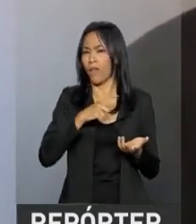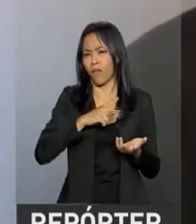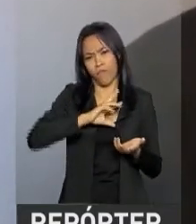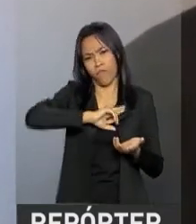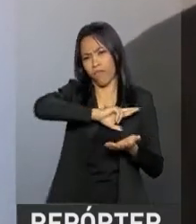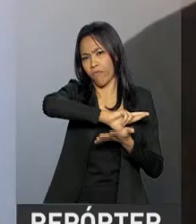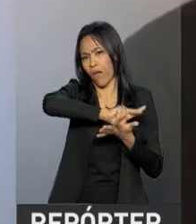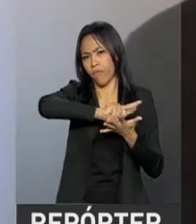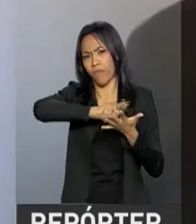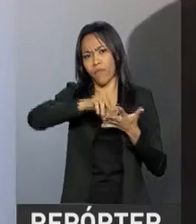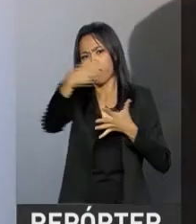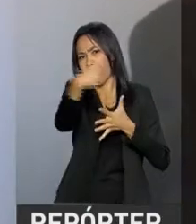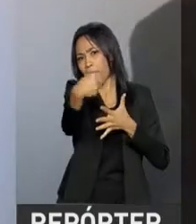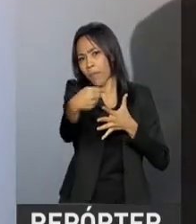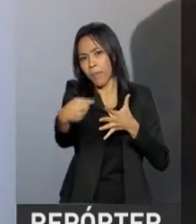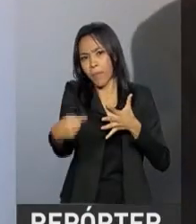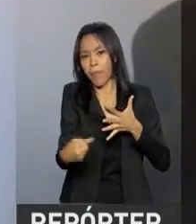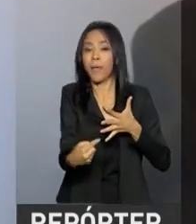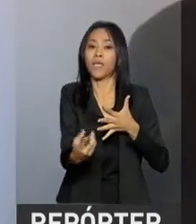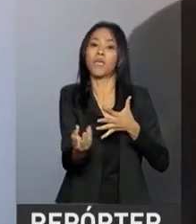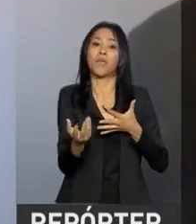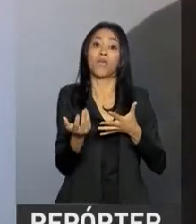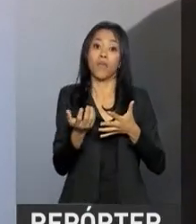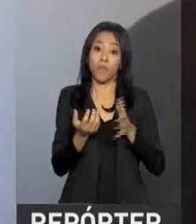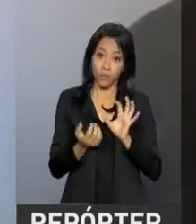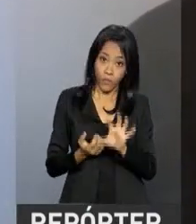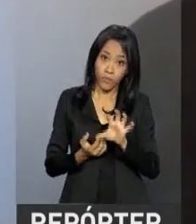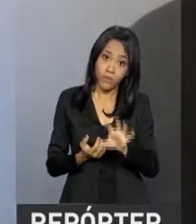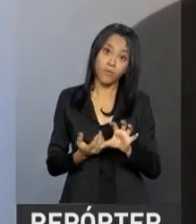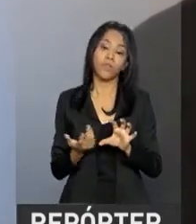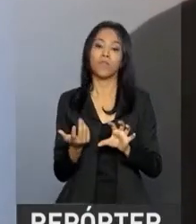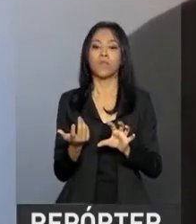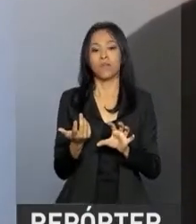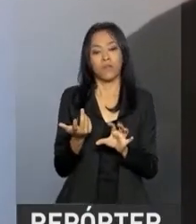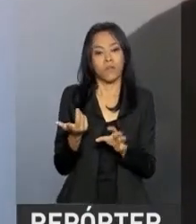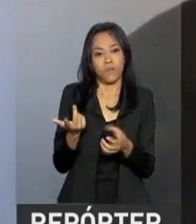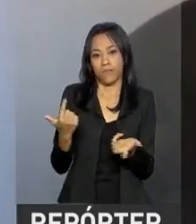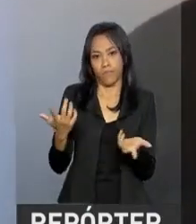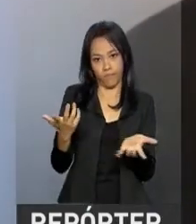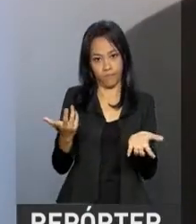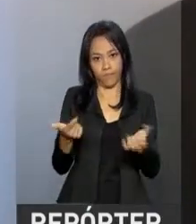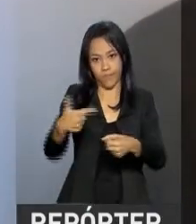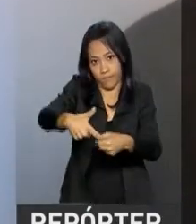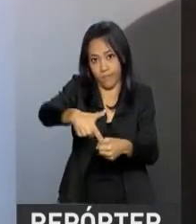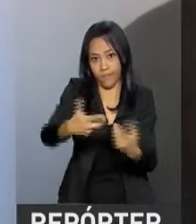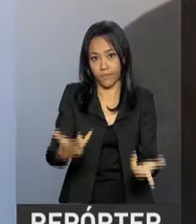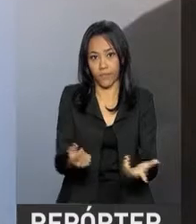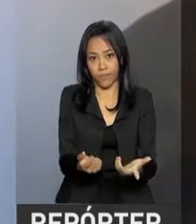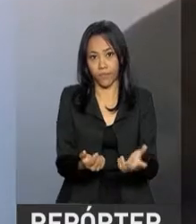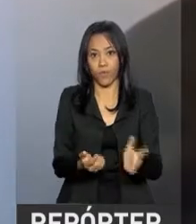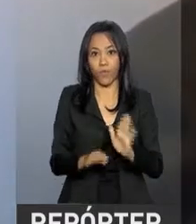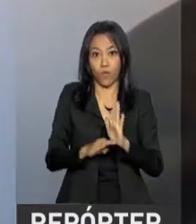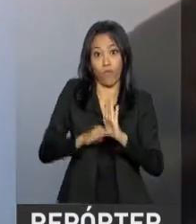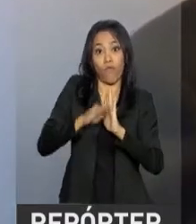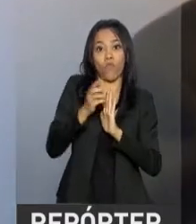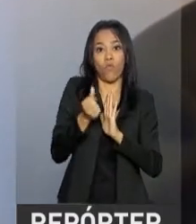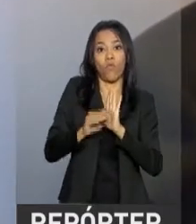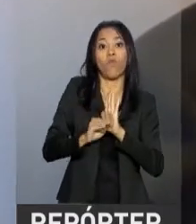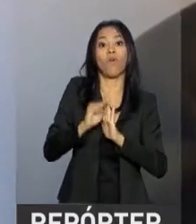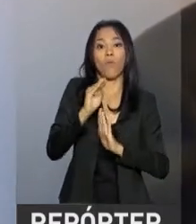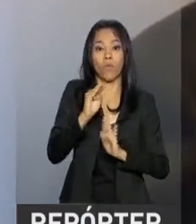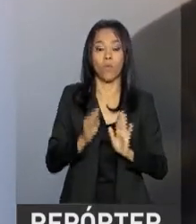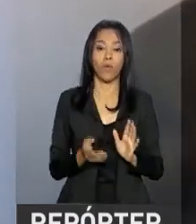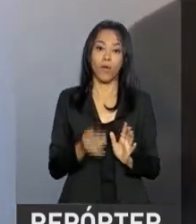fatores que adiciona o preço, seja questões, por exemplo, vamos pegar o caso do